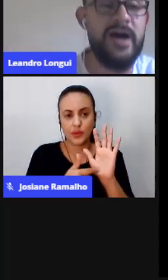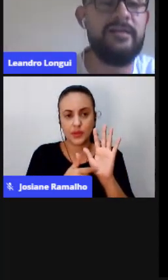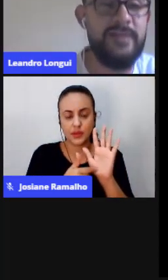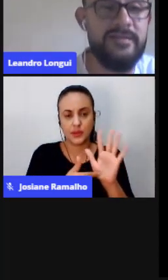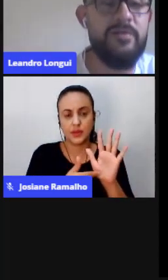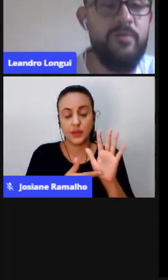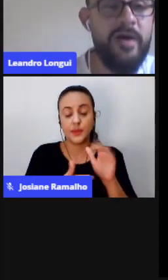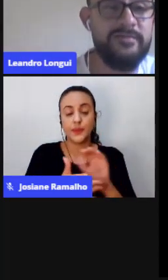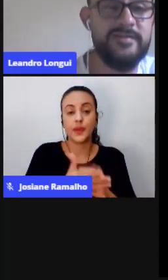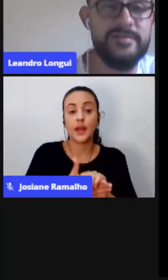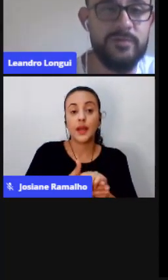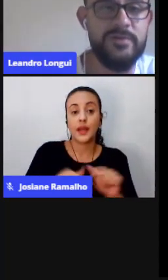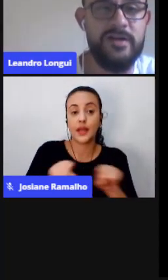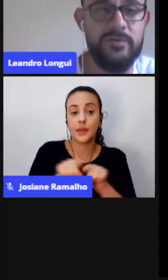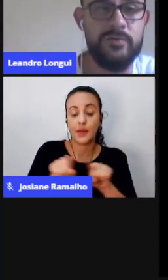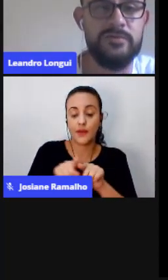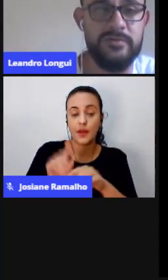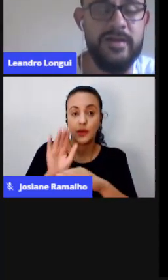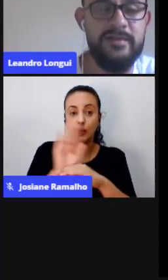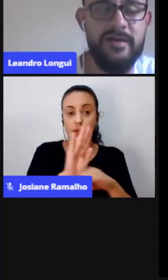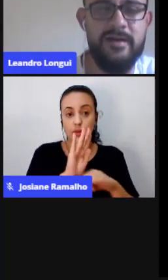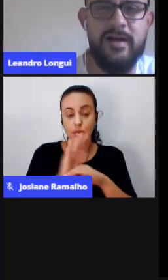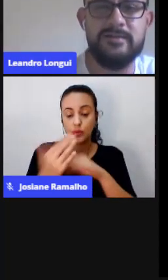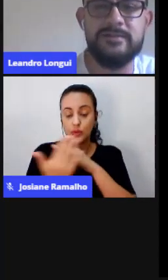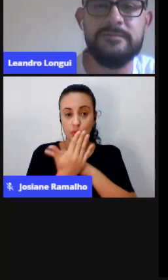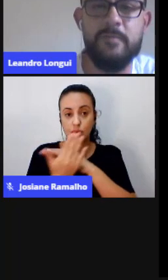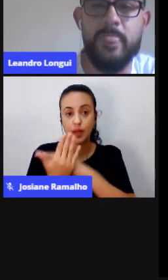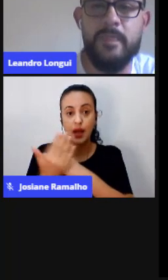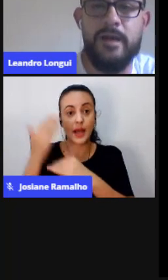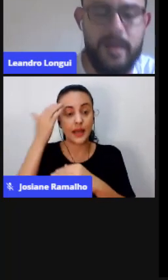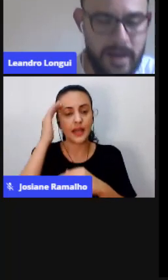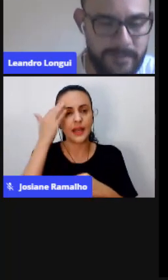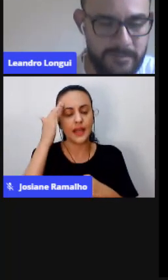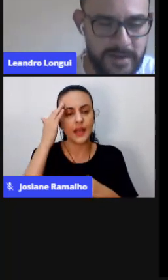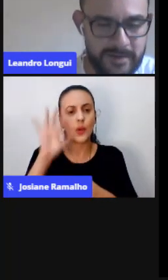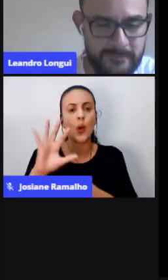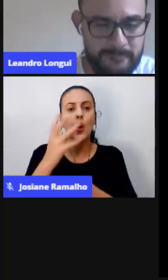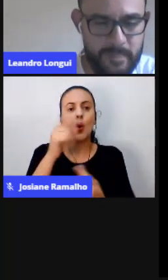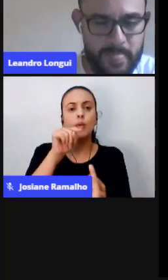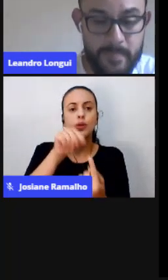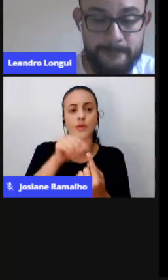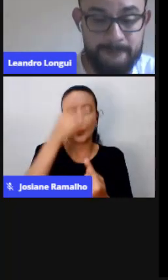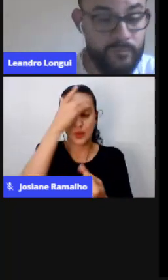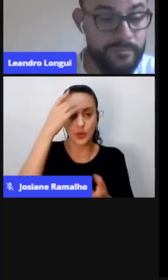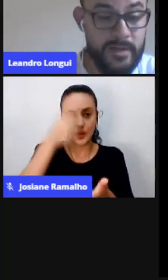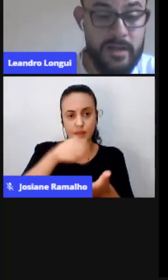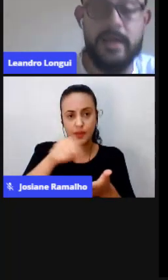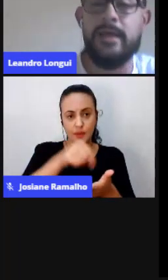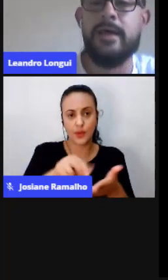nos ajudar a entender qual é a intenção do criador, né, da carta. A primeira,